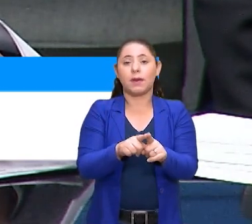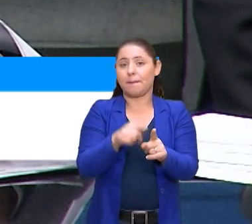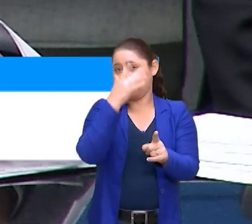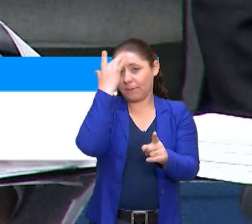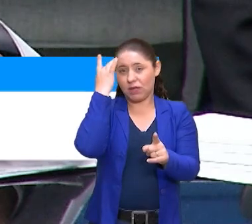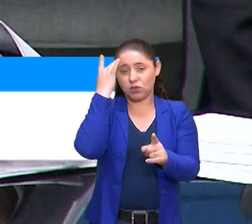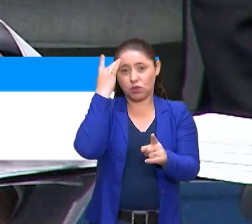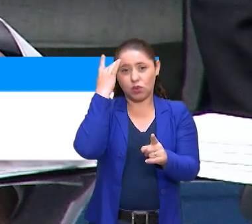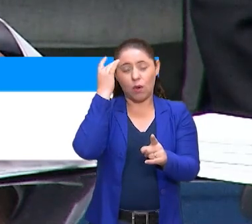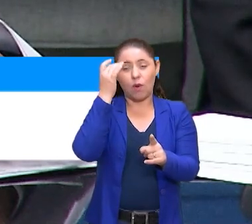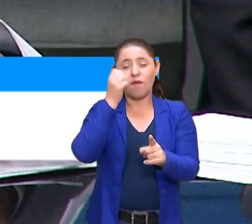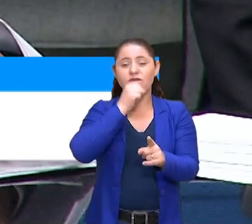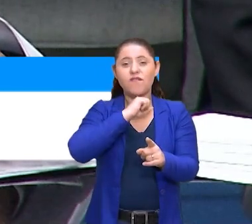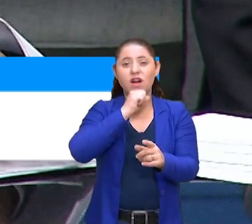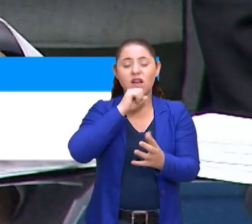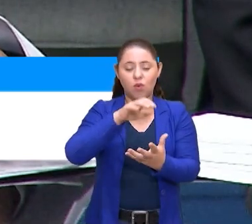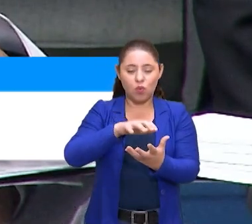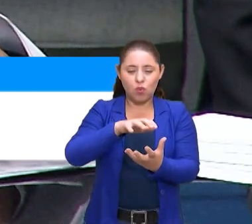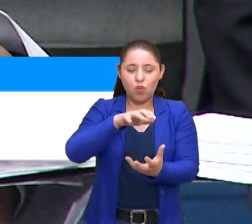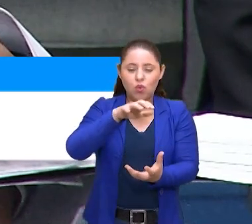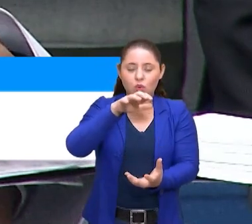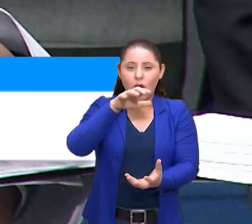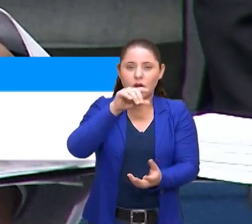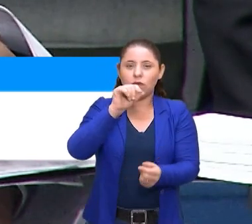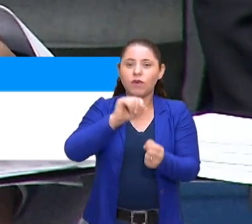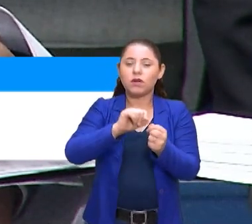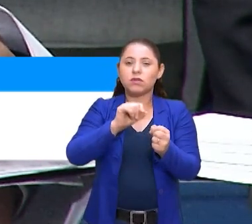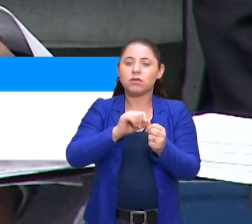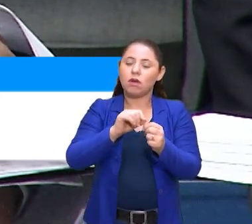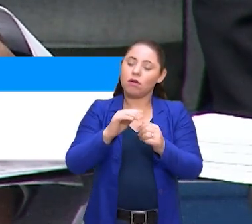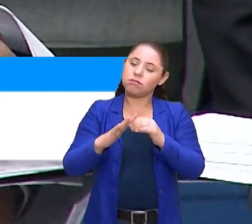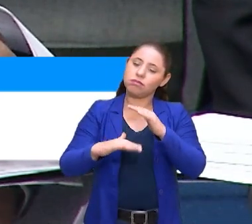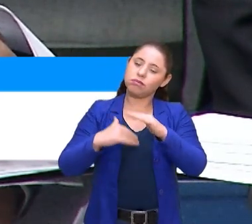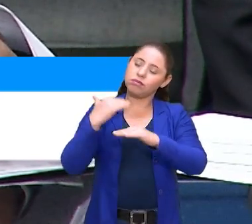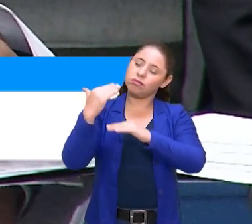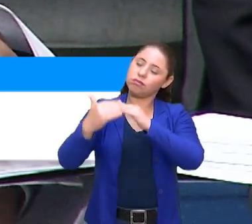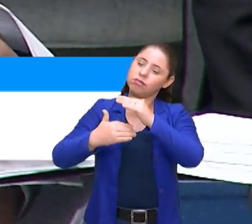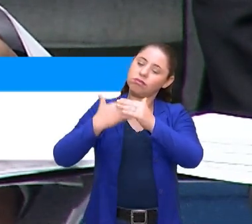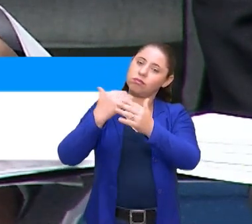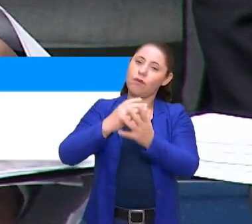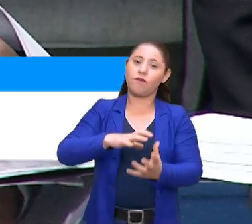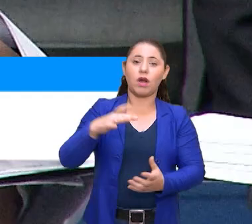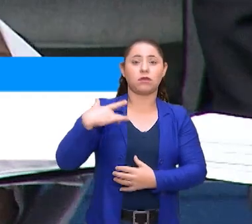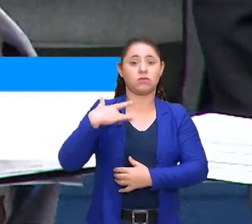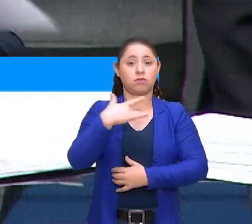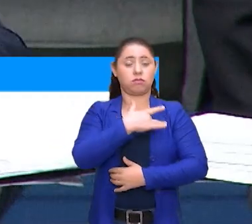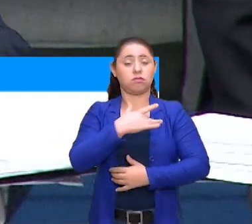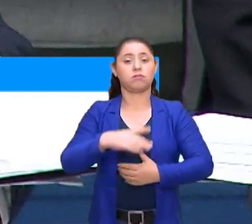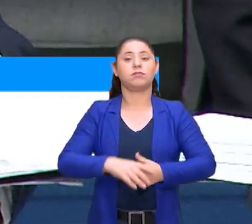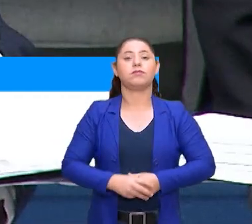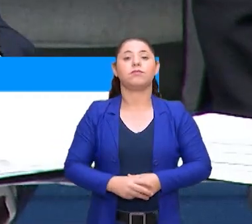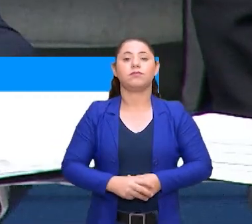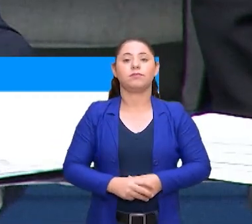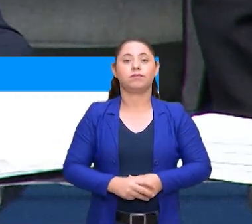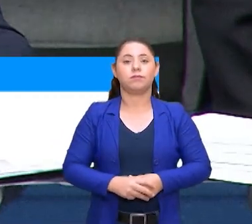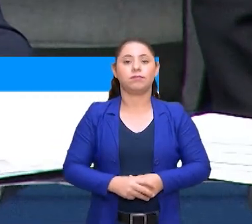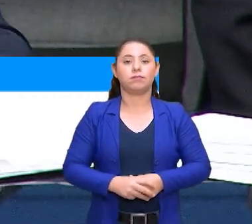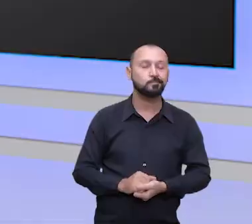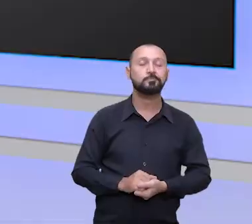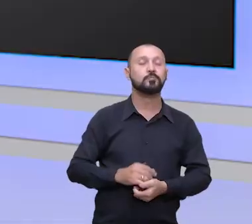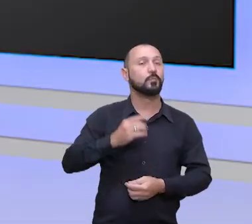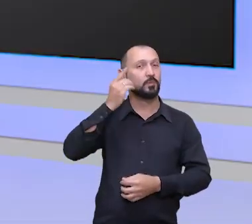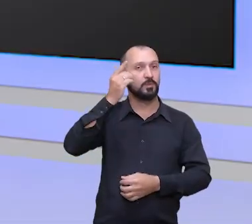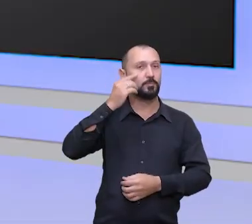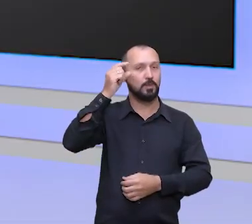a valorização e respeito aos pertencentes da terceira idade, a fim de garantir-lhes um envelhecimento